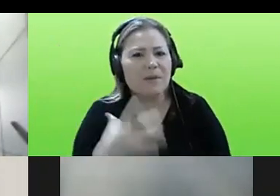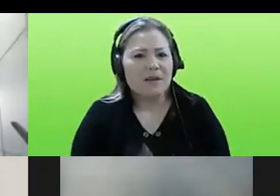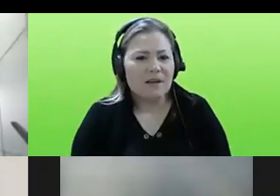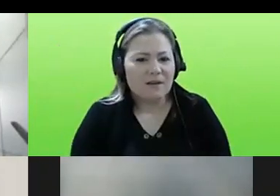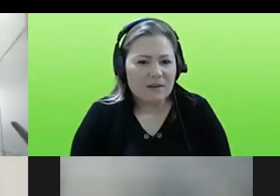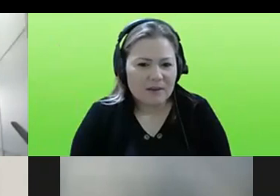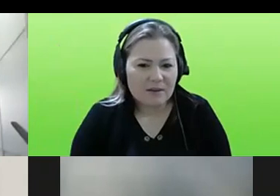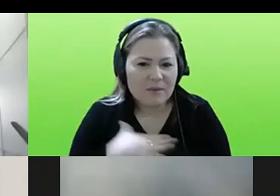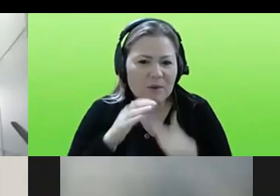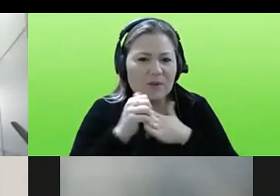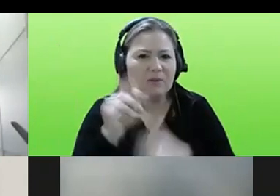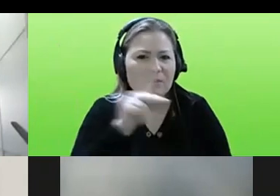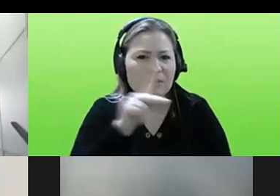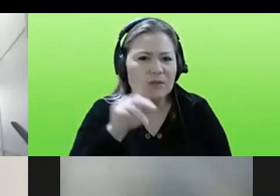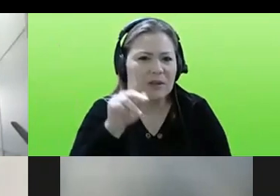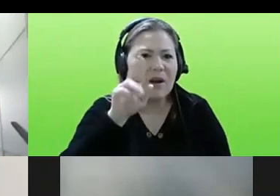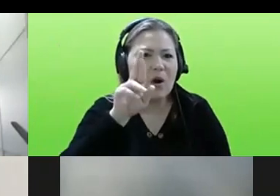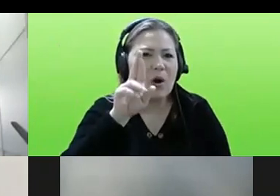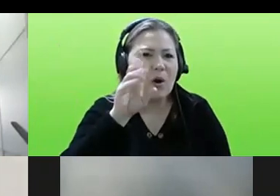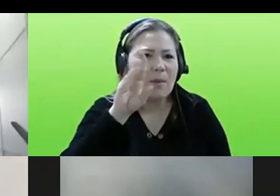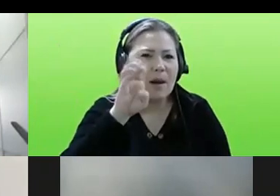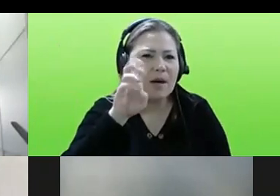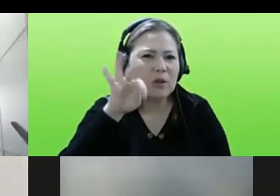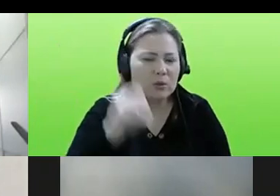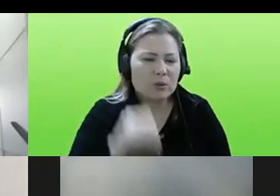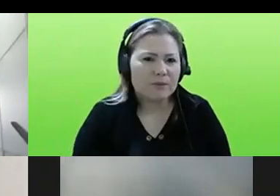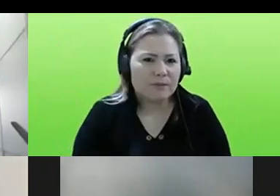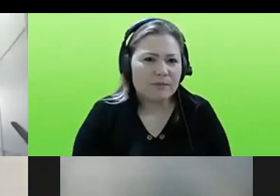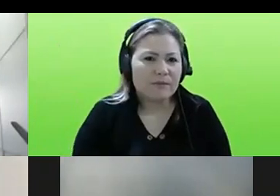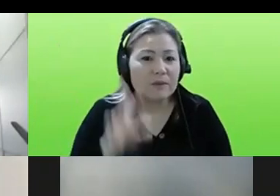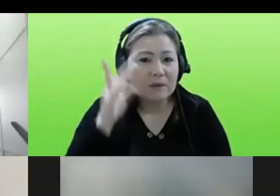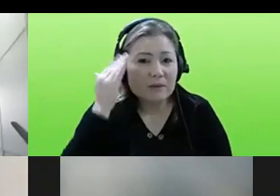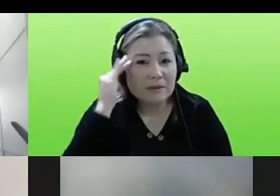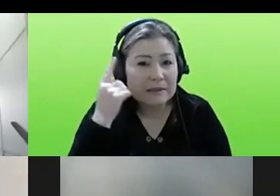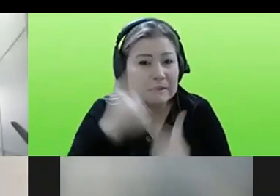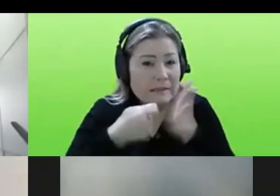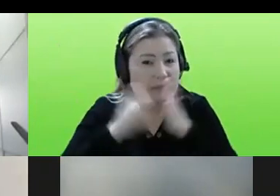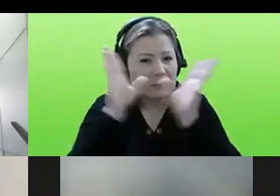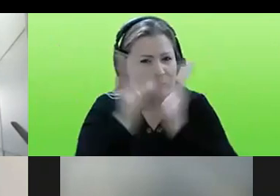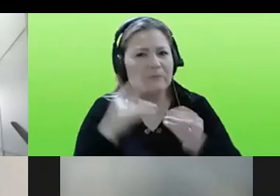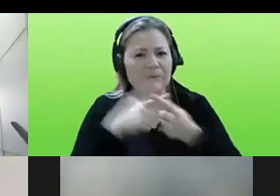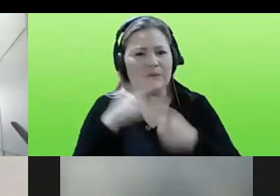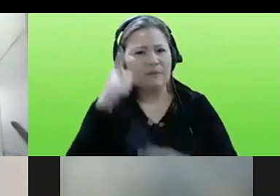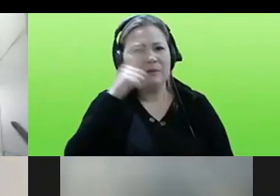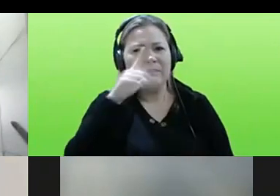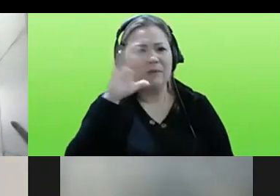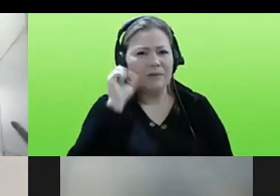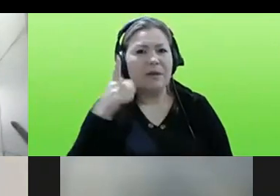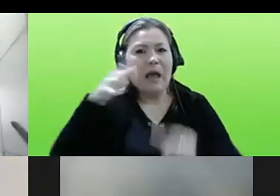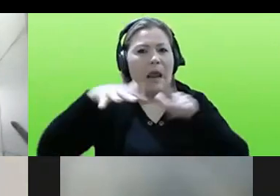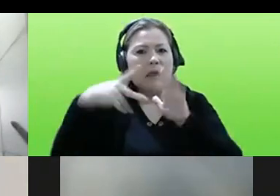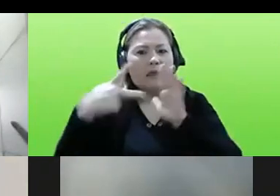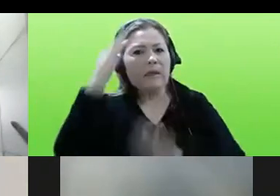orientador é o professor Roberto Pich. Só para tentar colocar, a área dele é